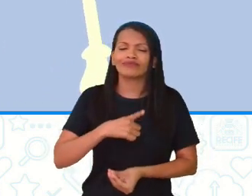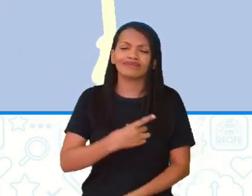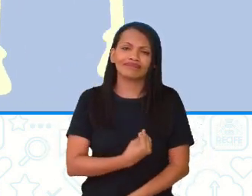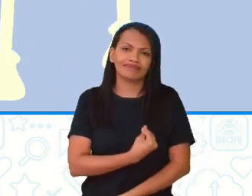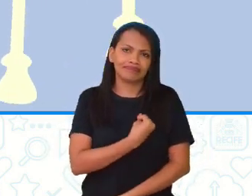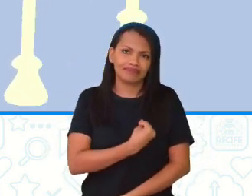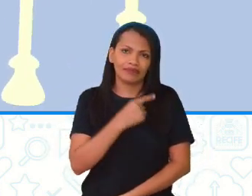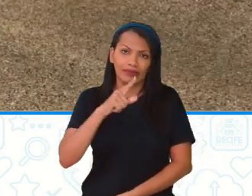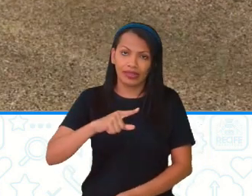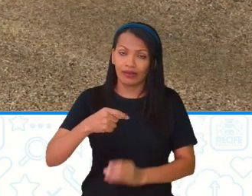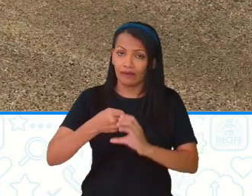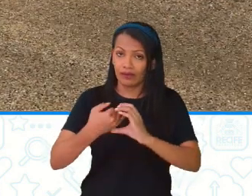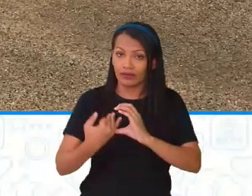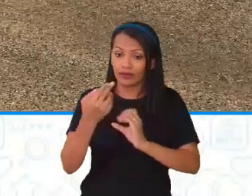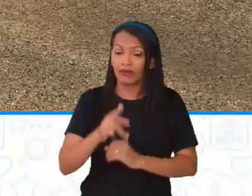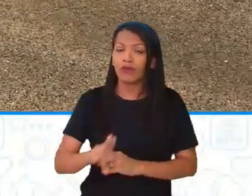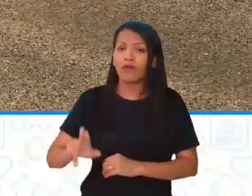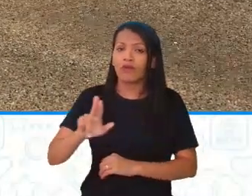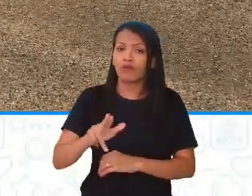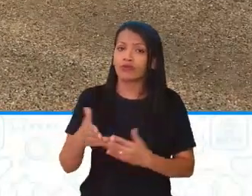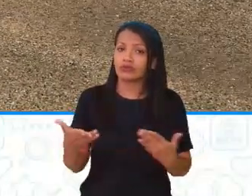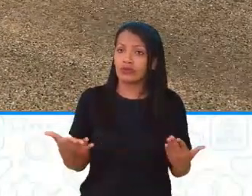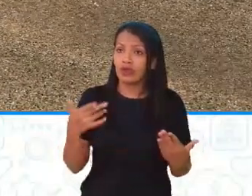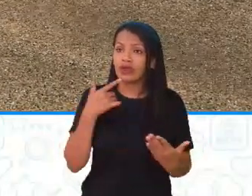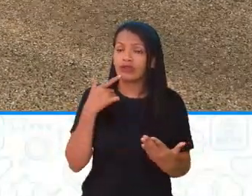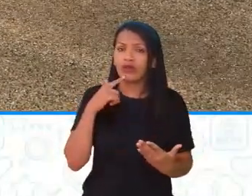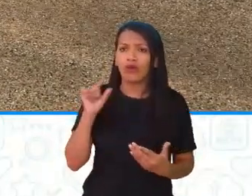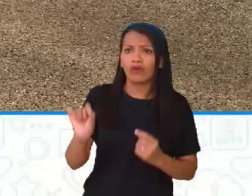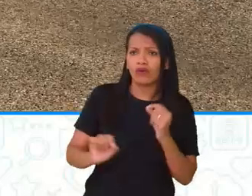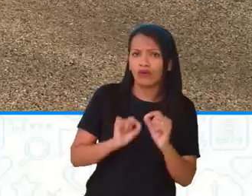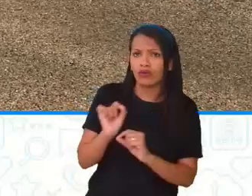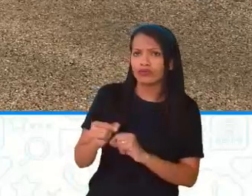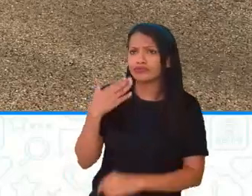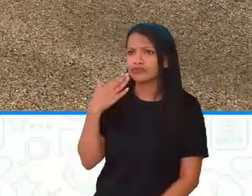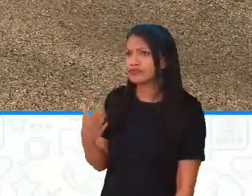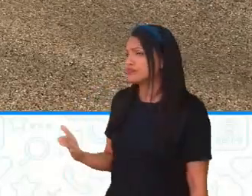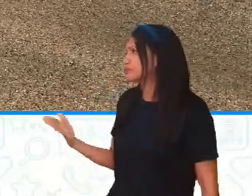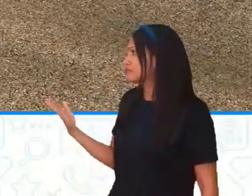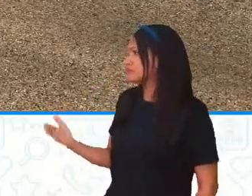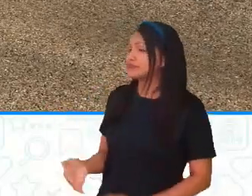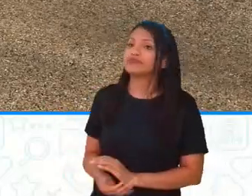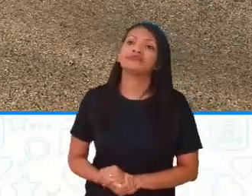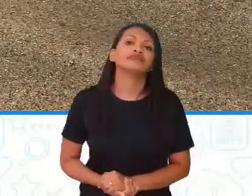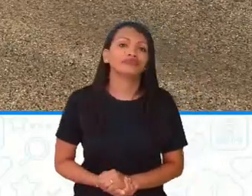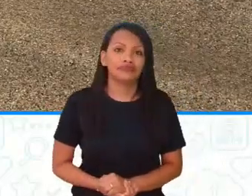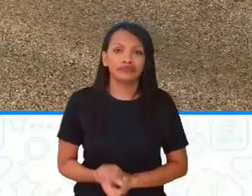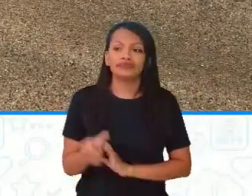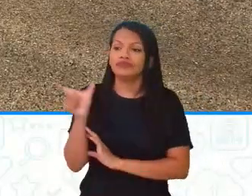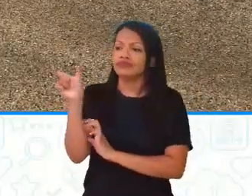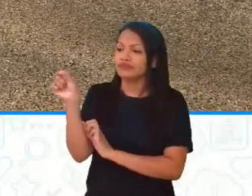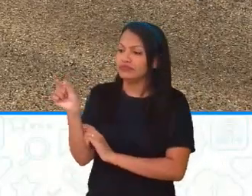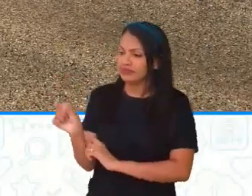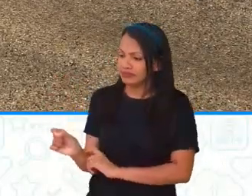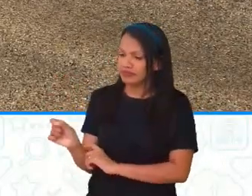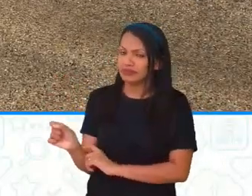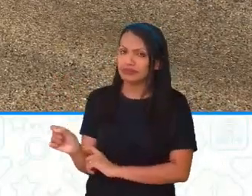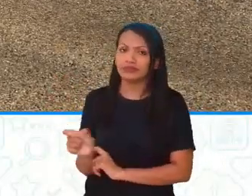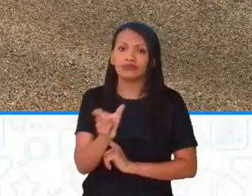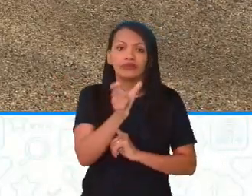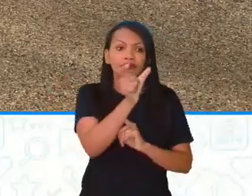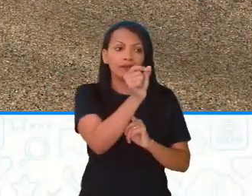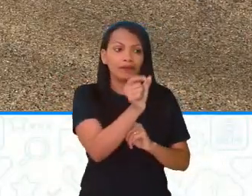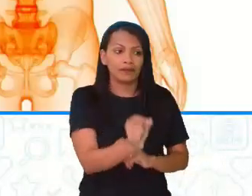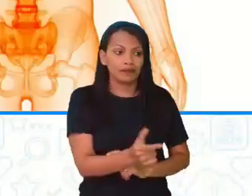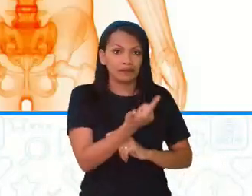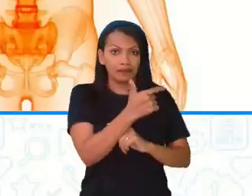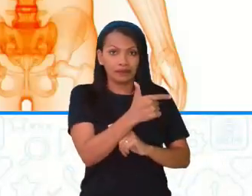essa característica é utilizada para isso. A gente classifica entre animais vertebrados e invertebrados, para quem tem osso e para quem não tem.